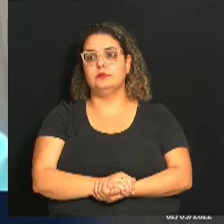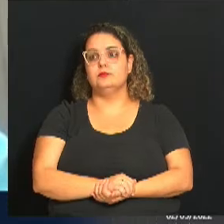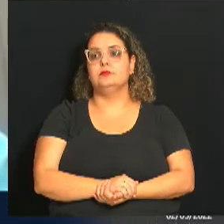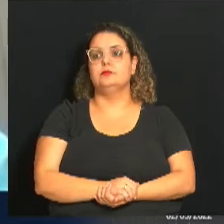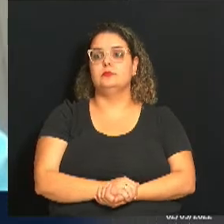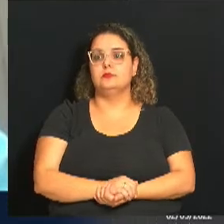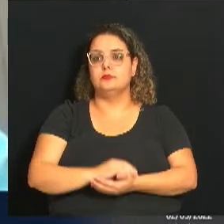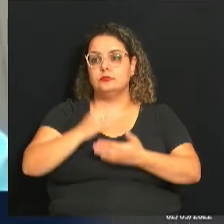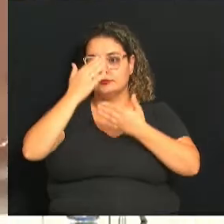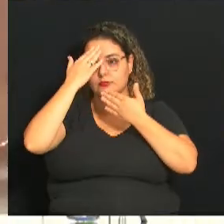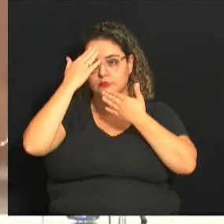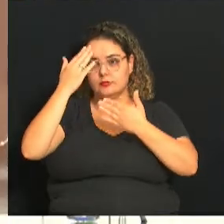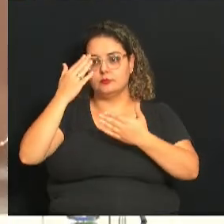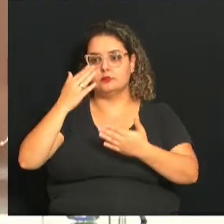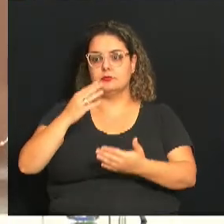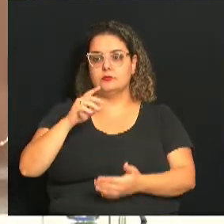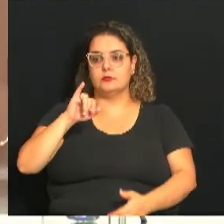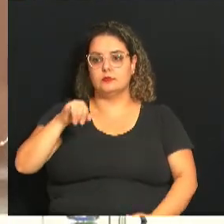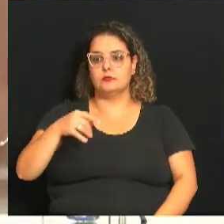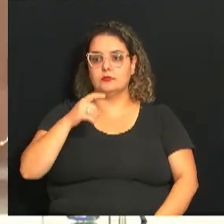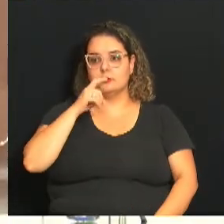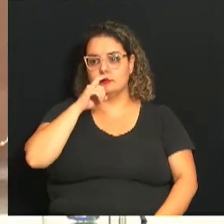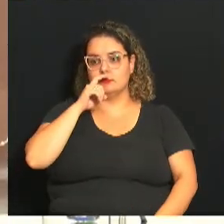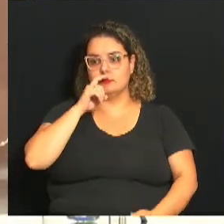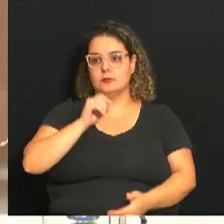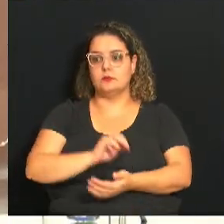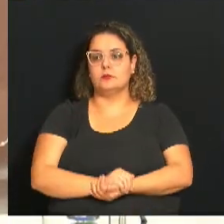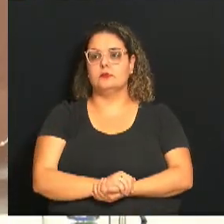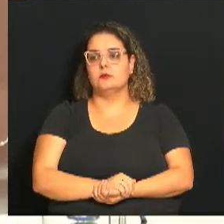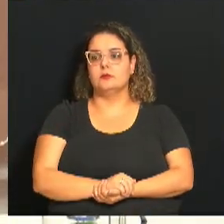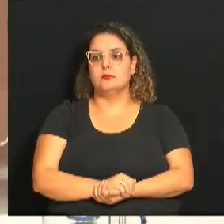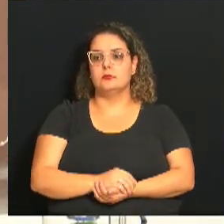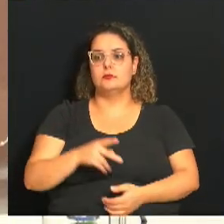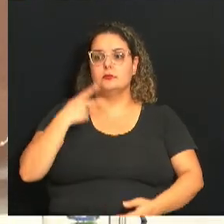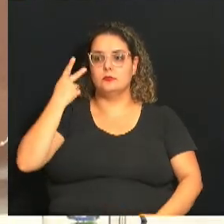Obrigado, Schneider. Vereador Paulo Gaspar.